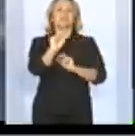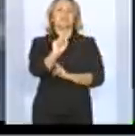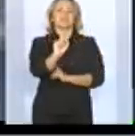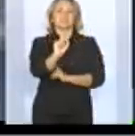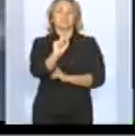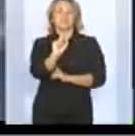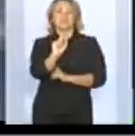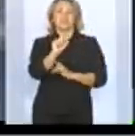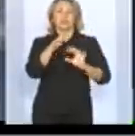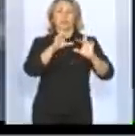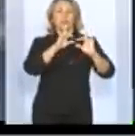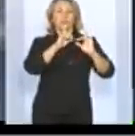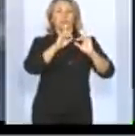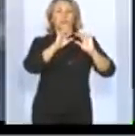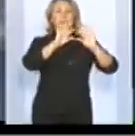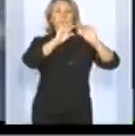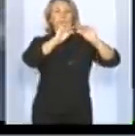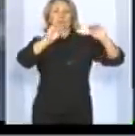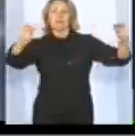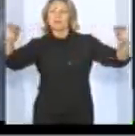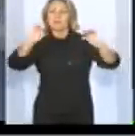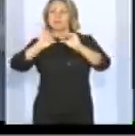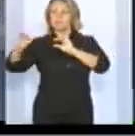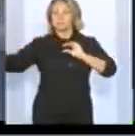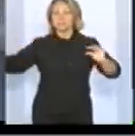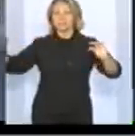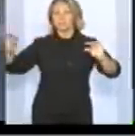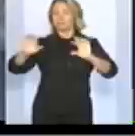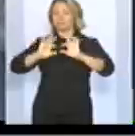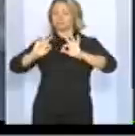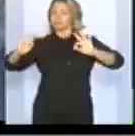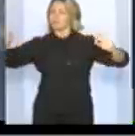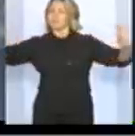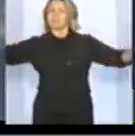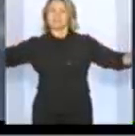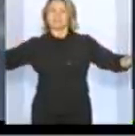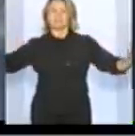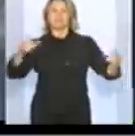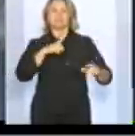o cabeamento não é finito, como seria a